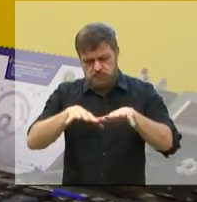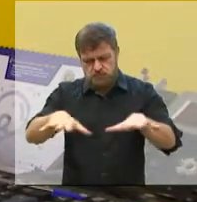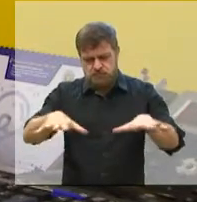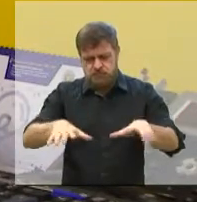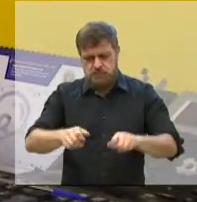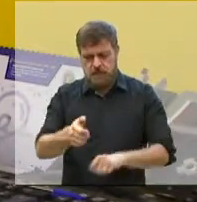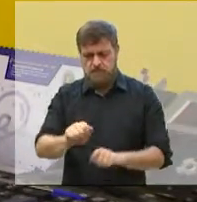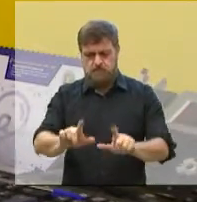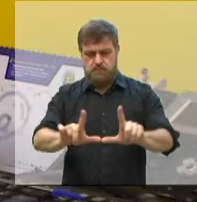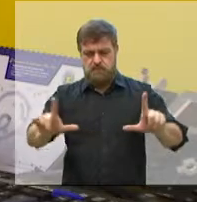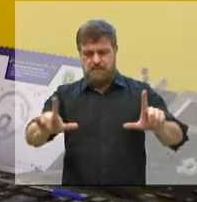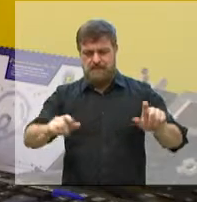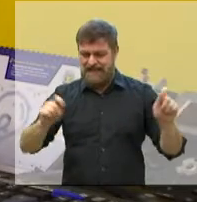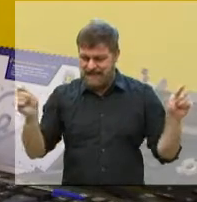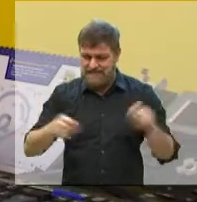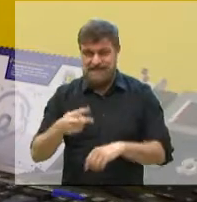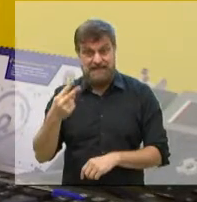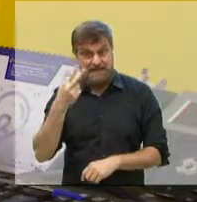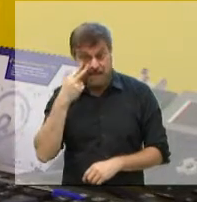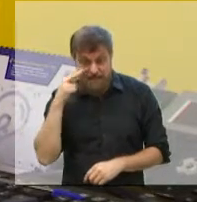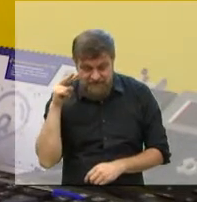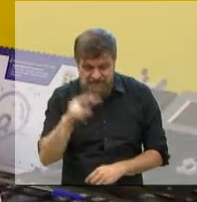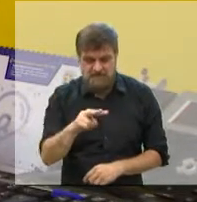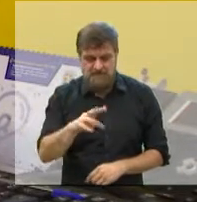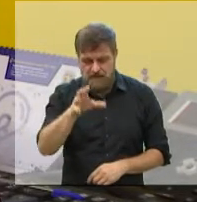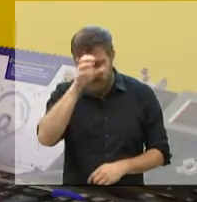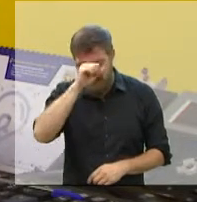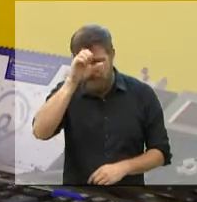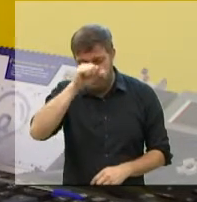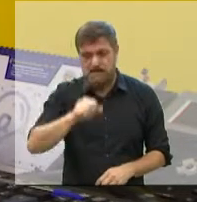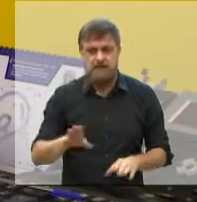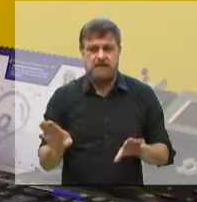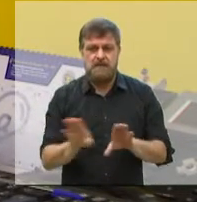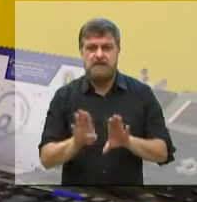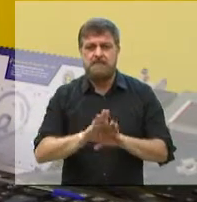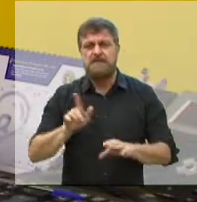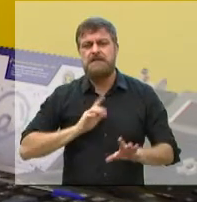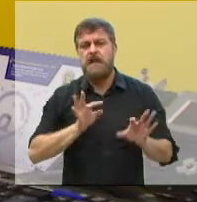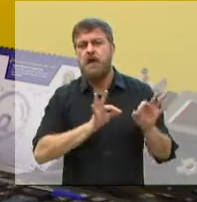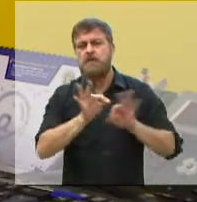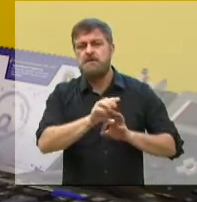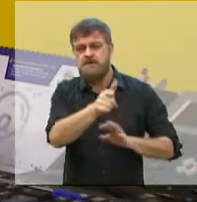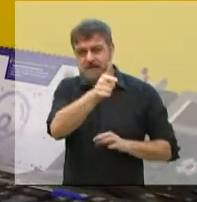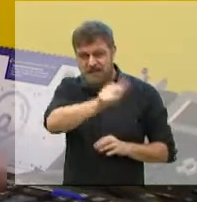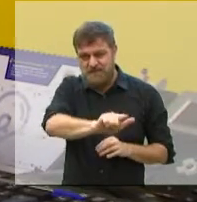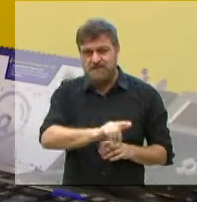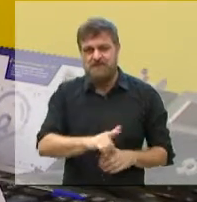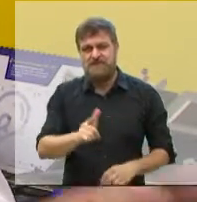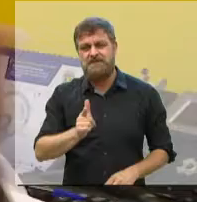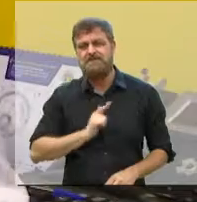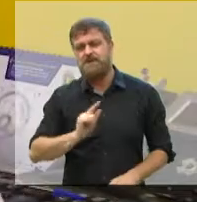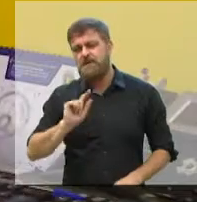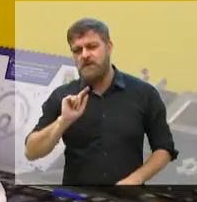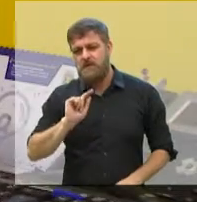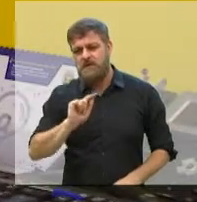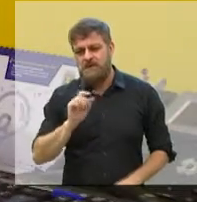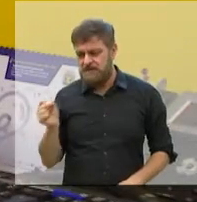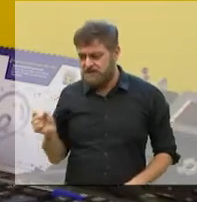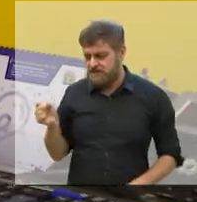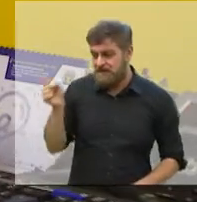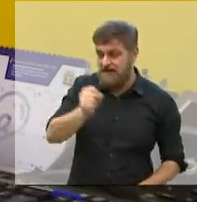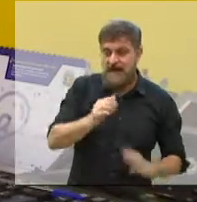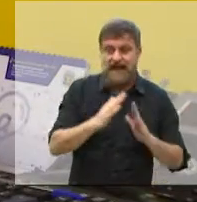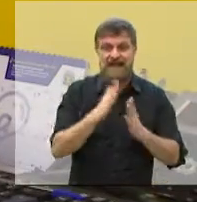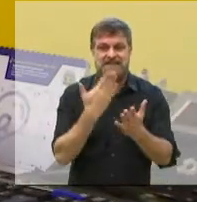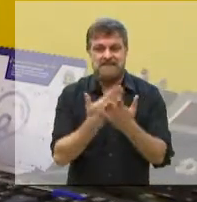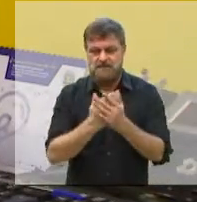das pessoas e vale a pena assistir. Tem um outro projeto também que eu tenho aqui, eu trago bastante as